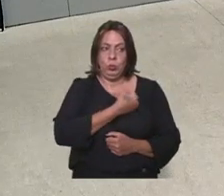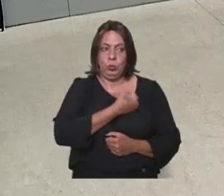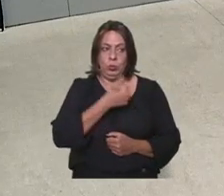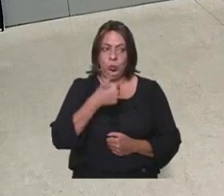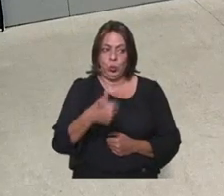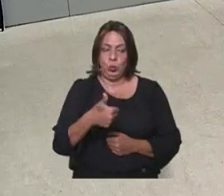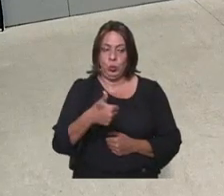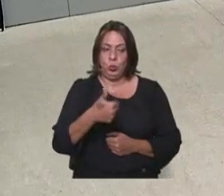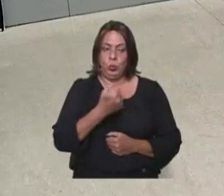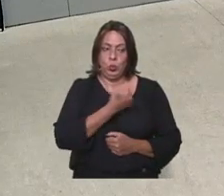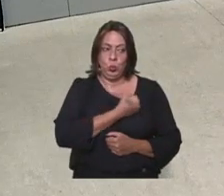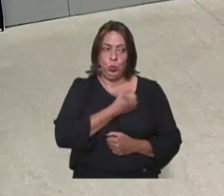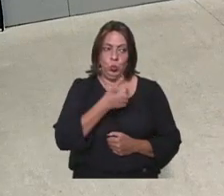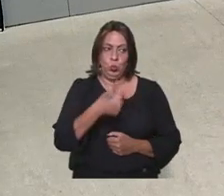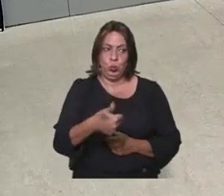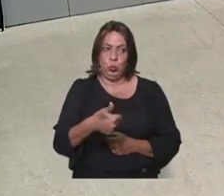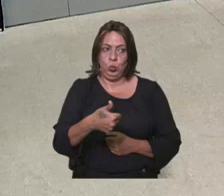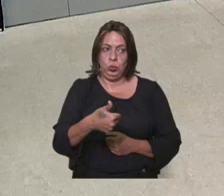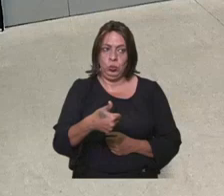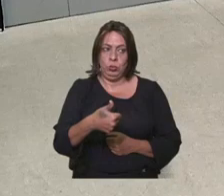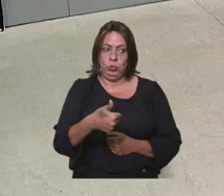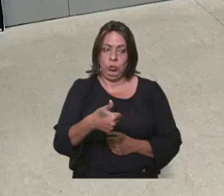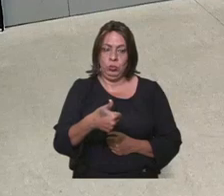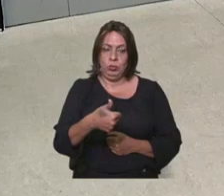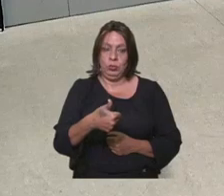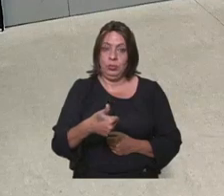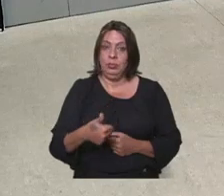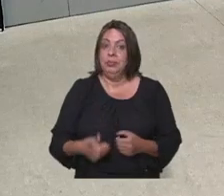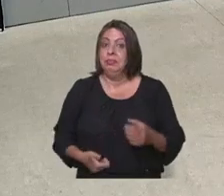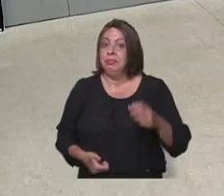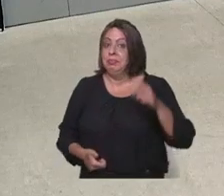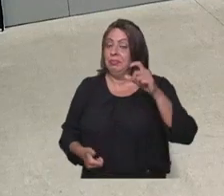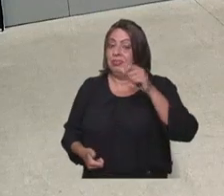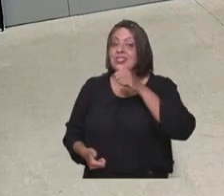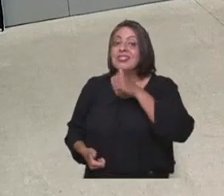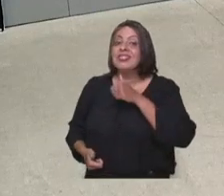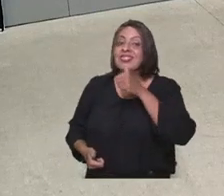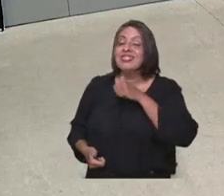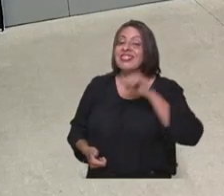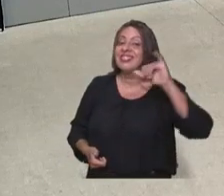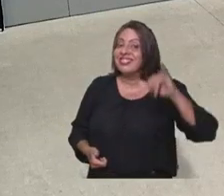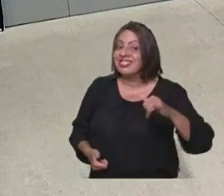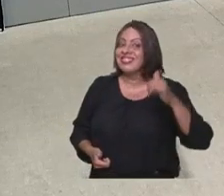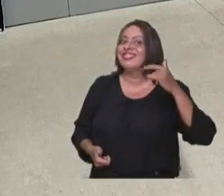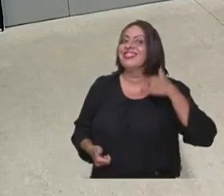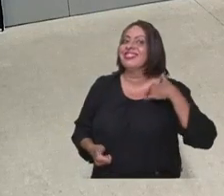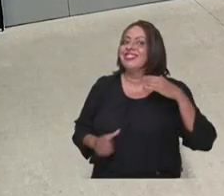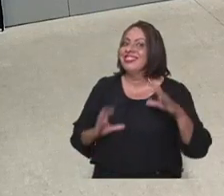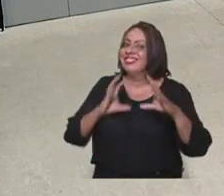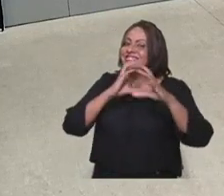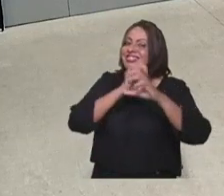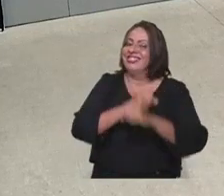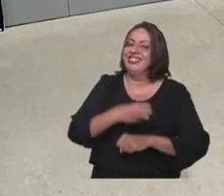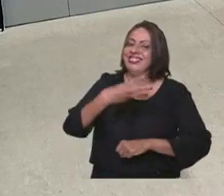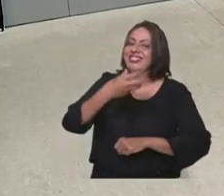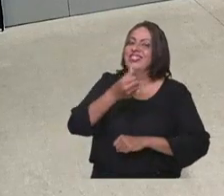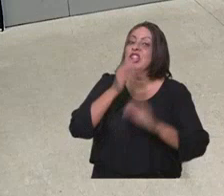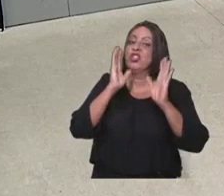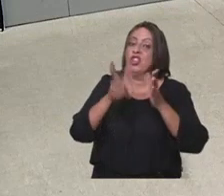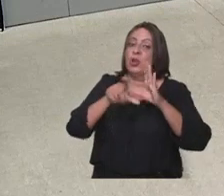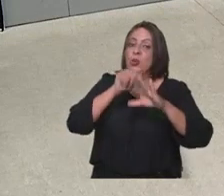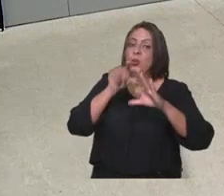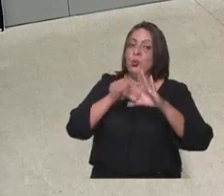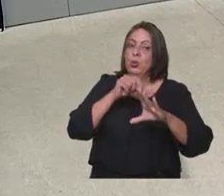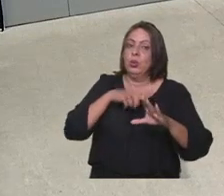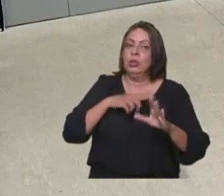primeira do painel, número 1, marque e aí, número 1. E atenção, número 1 foi a última bolinha chamada no total de 36 bolas que